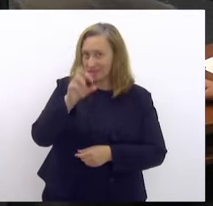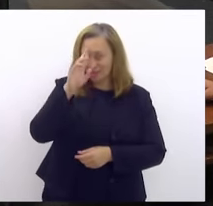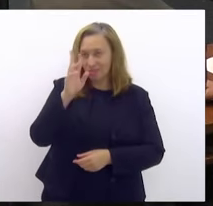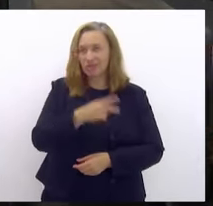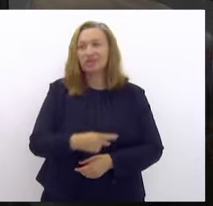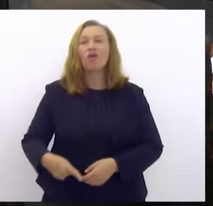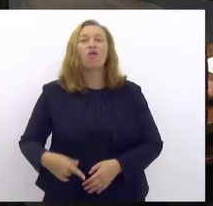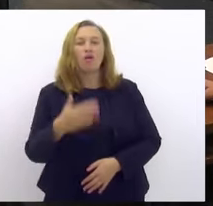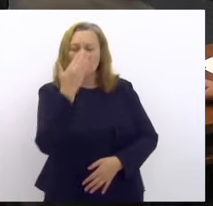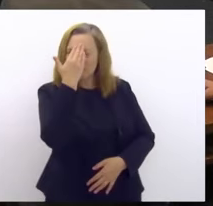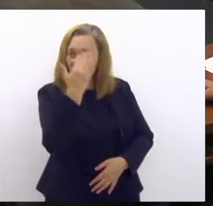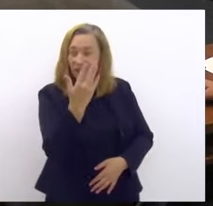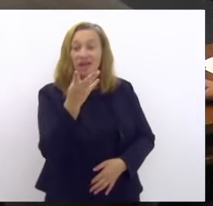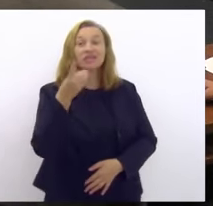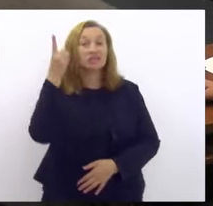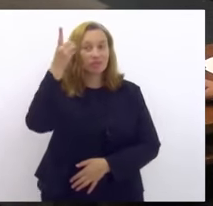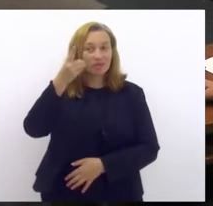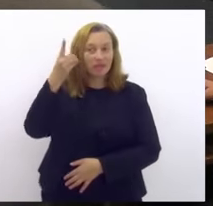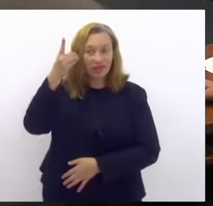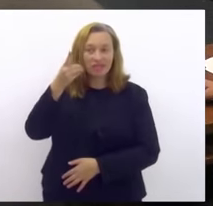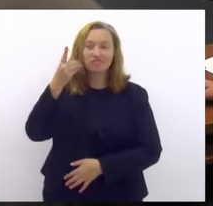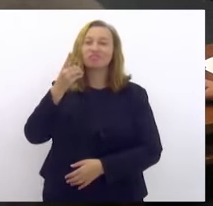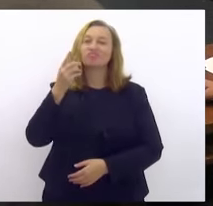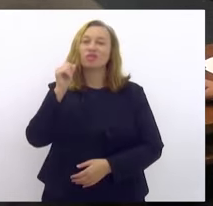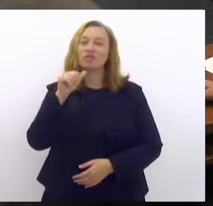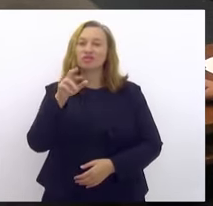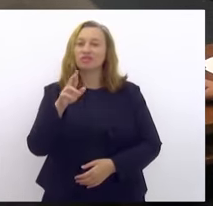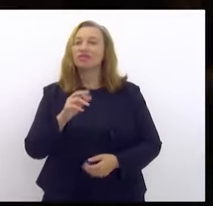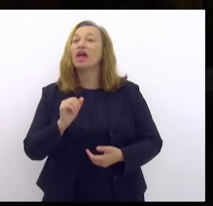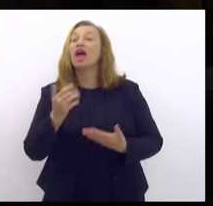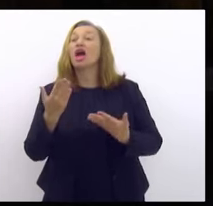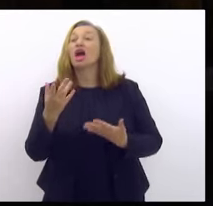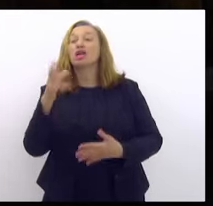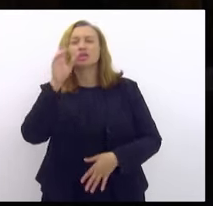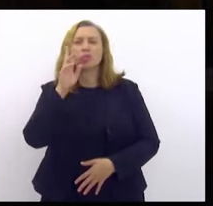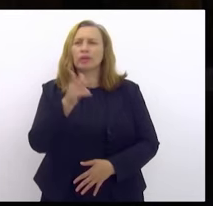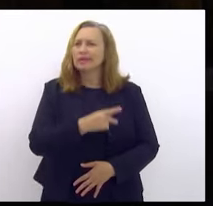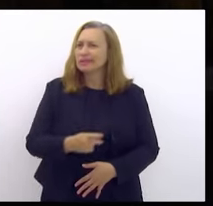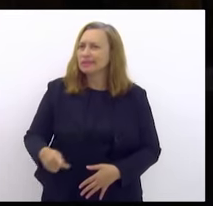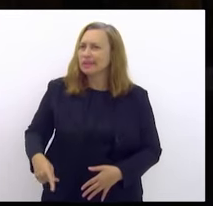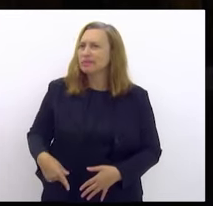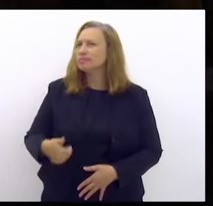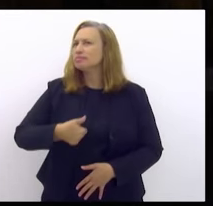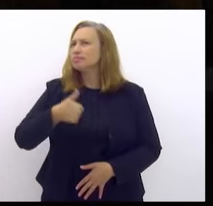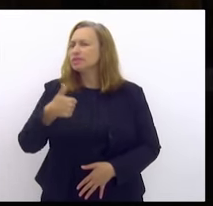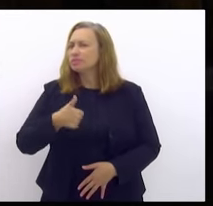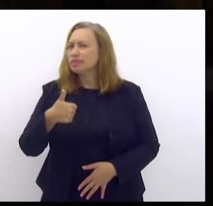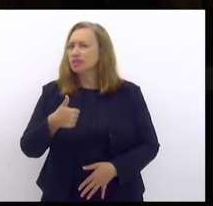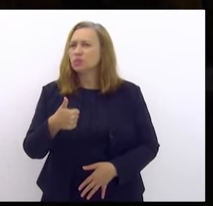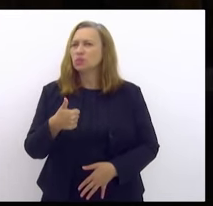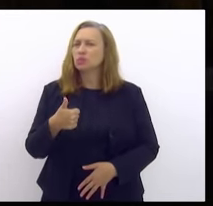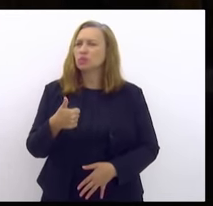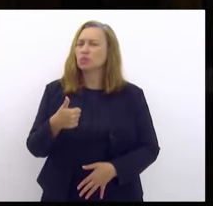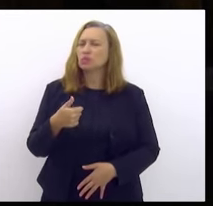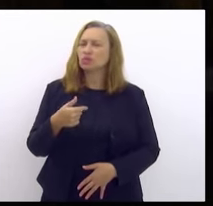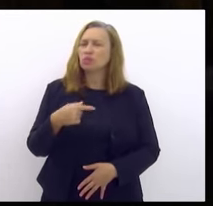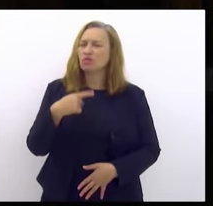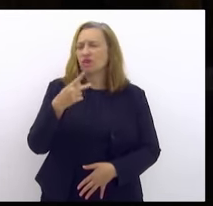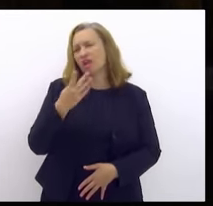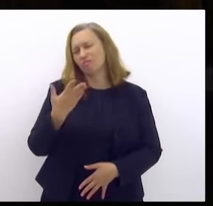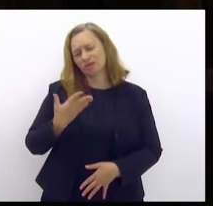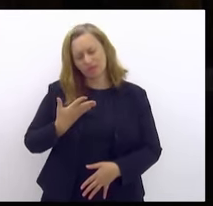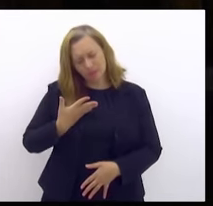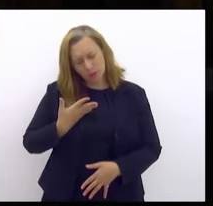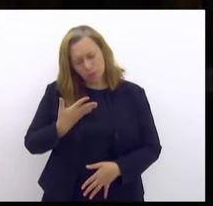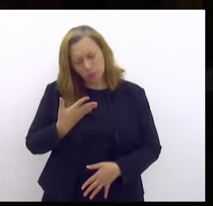Muito obrigado, nosso nobre deputado Rosenberg Reis. Senhor presidente, em primeiro lugar, me dirigir a todos os colegas